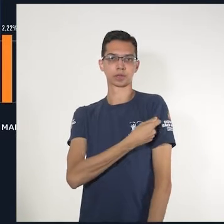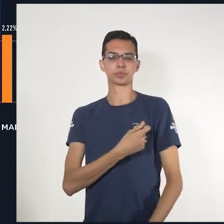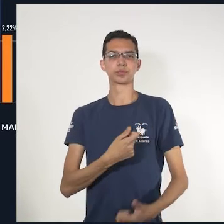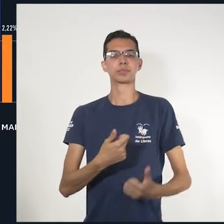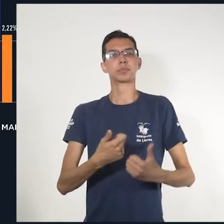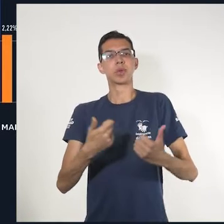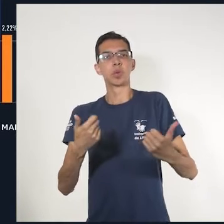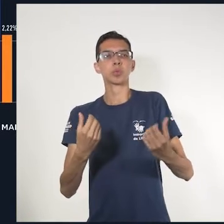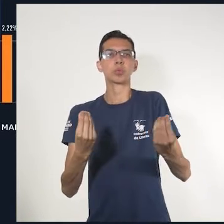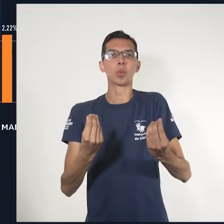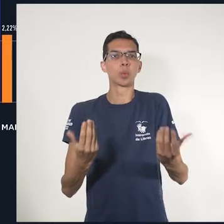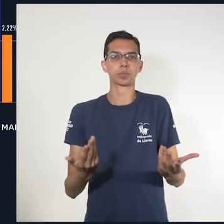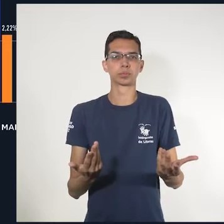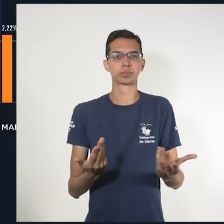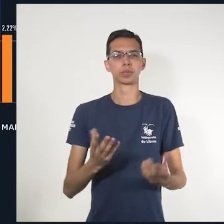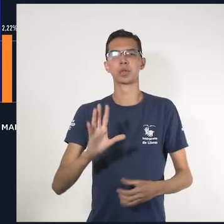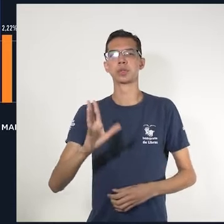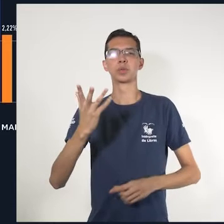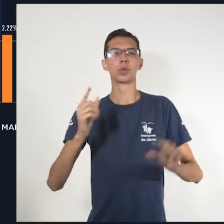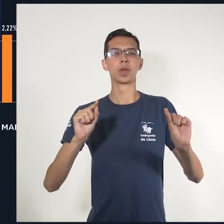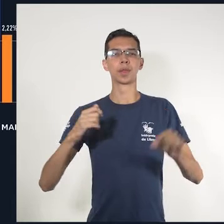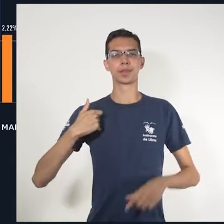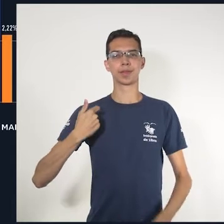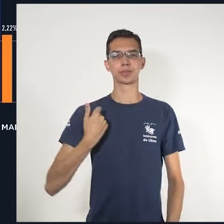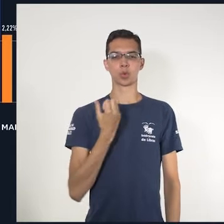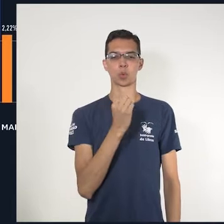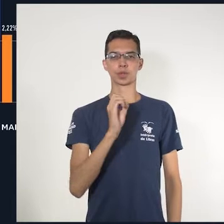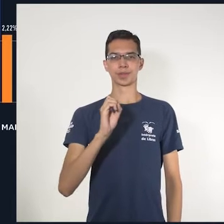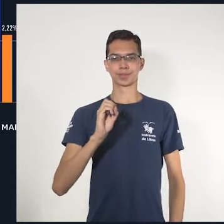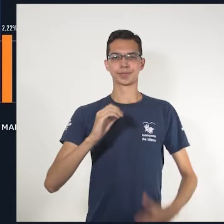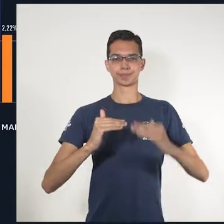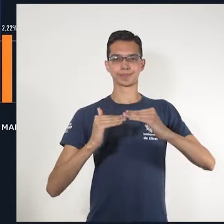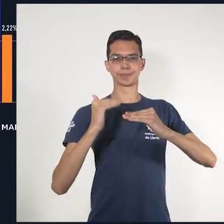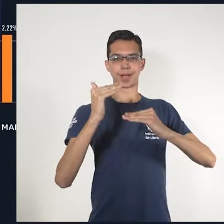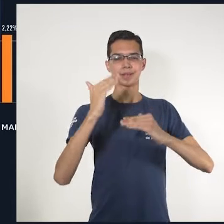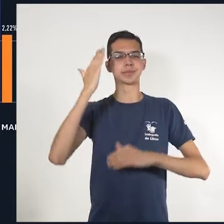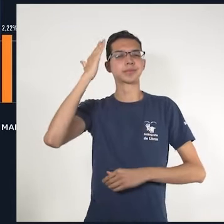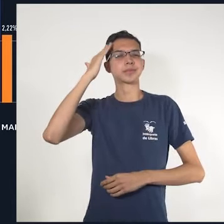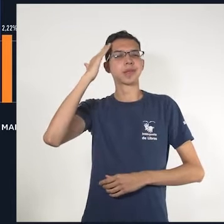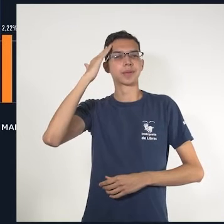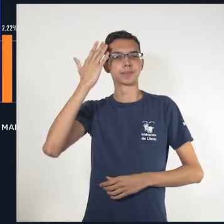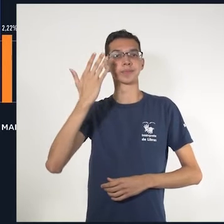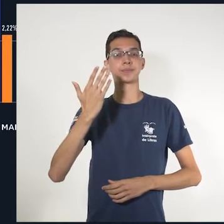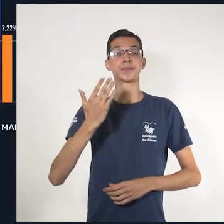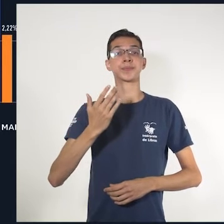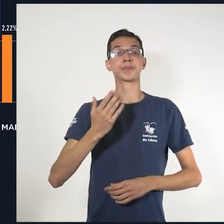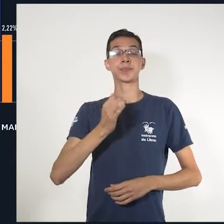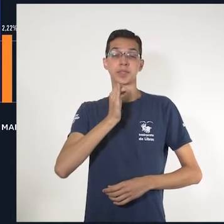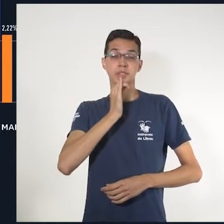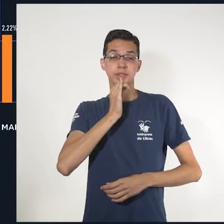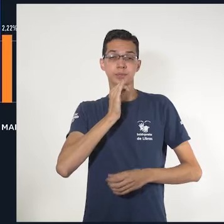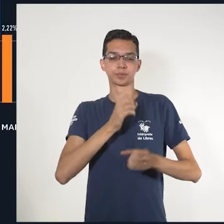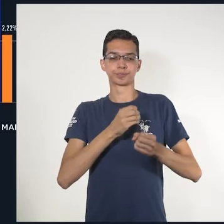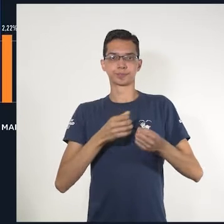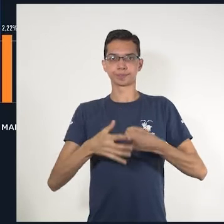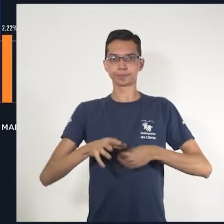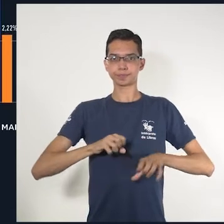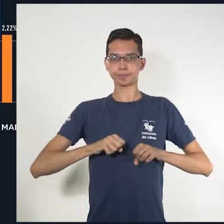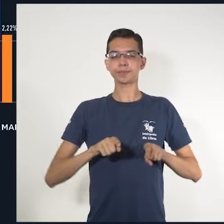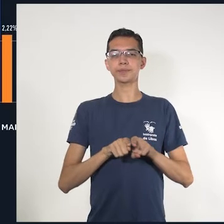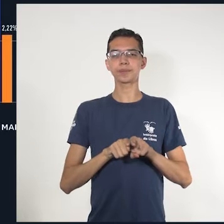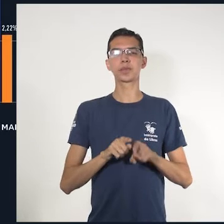cidade de São Paulo com mais de 80 anos, em relação a terem contraído a doença e utilizarem um leito de UTI